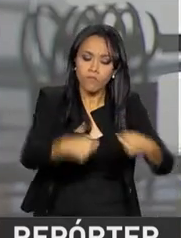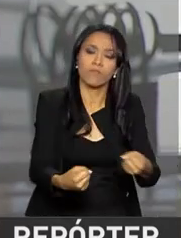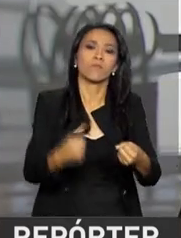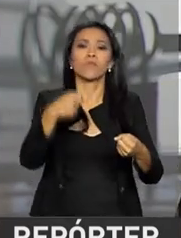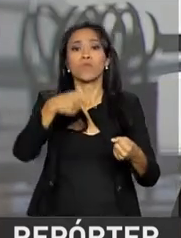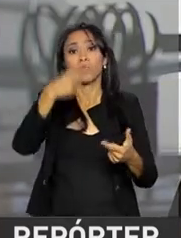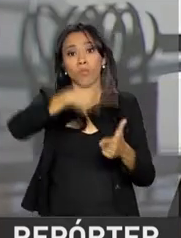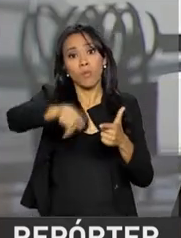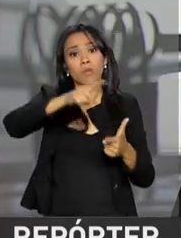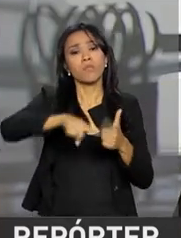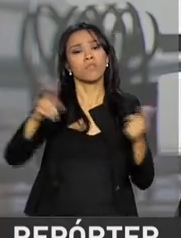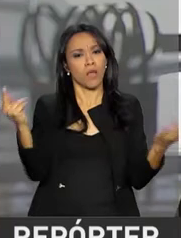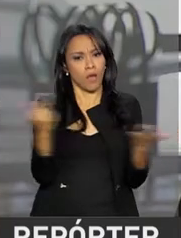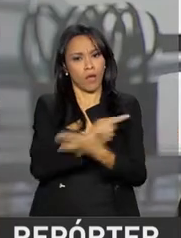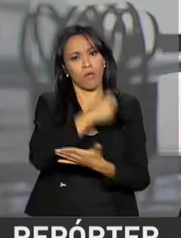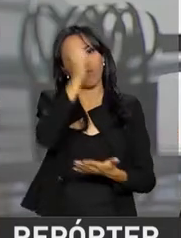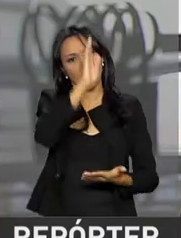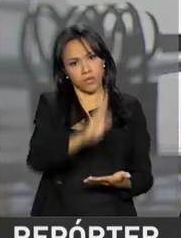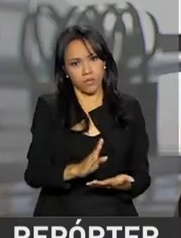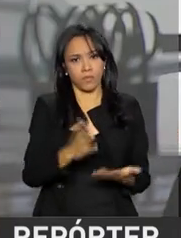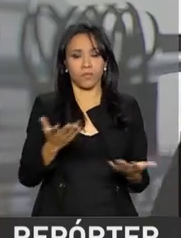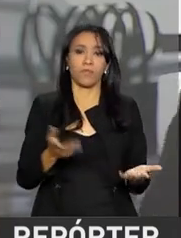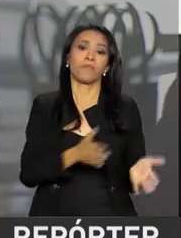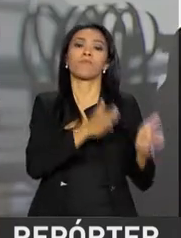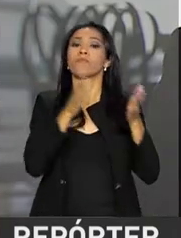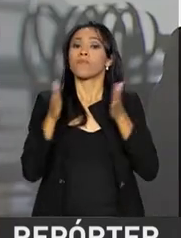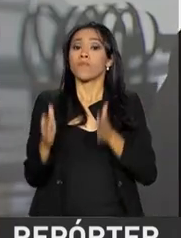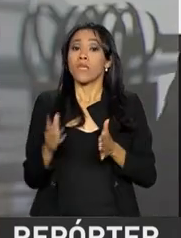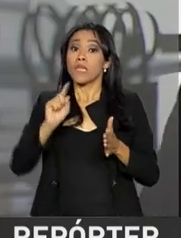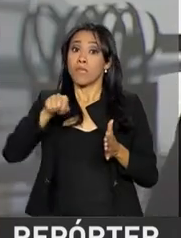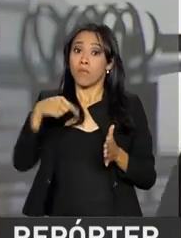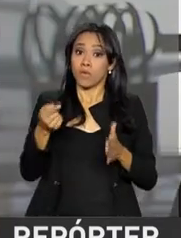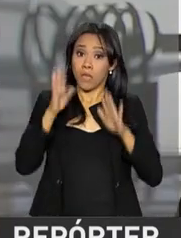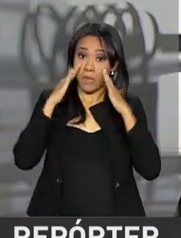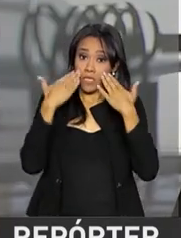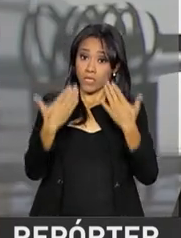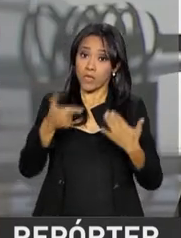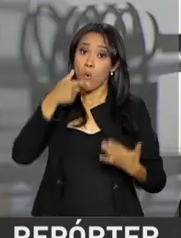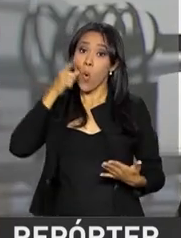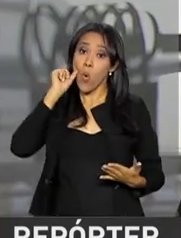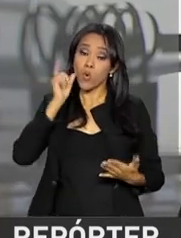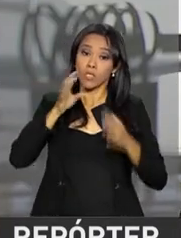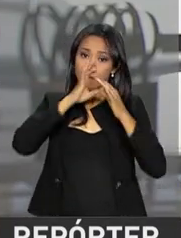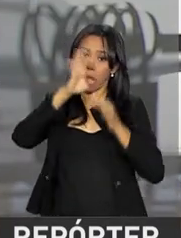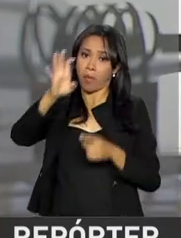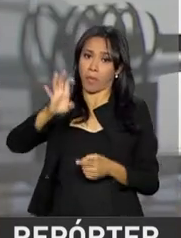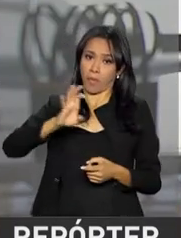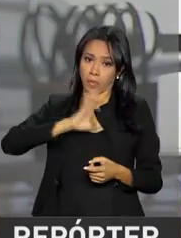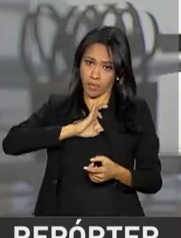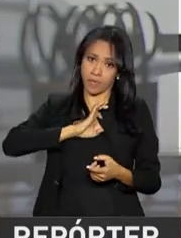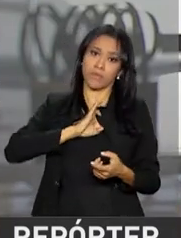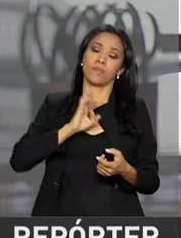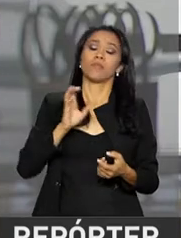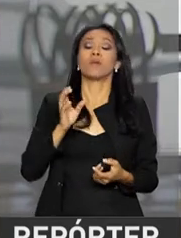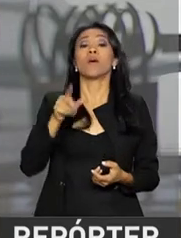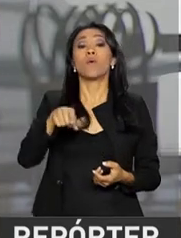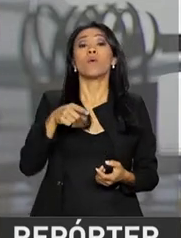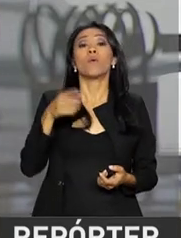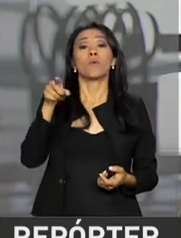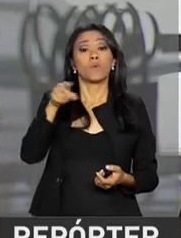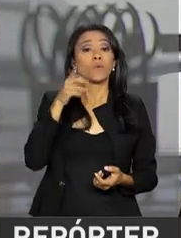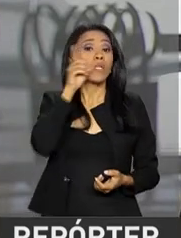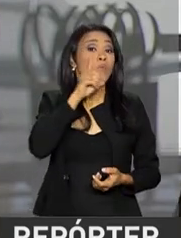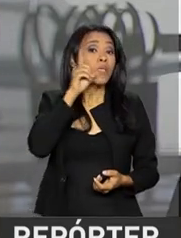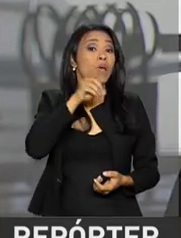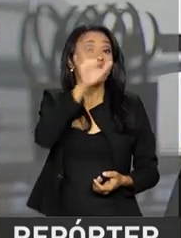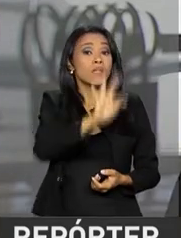reais do brasil depois da apresentação dessa denúncia ontem o deputado federal carlos marun ele se